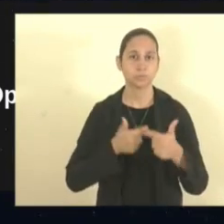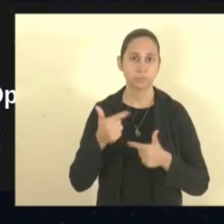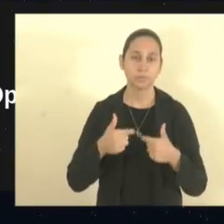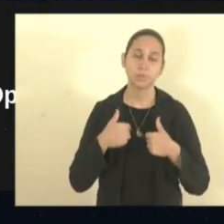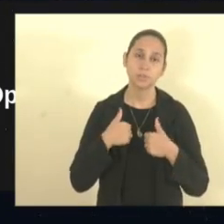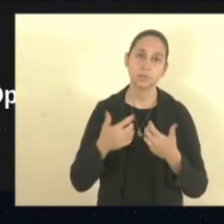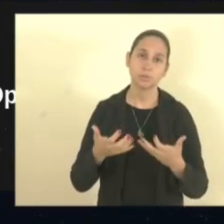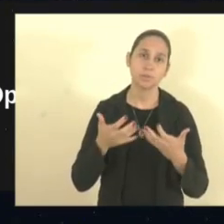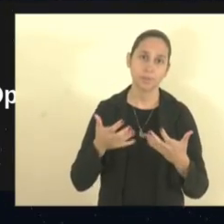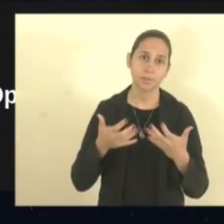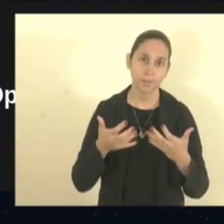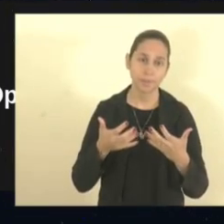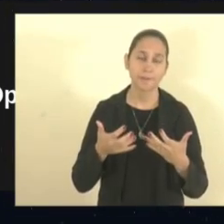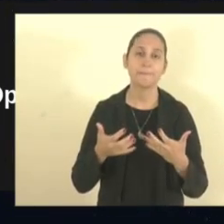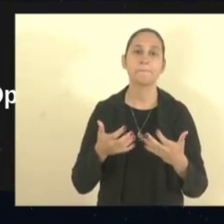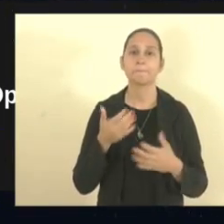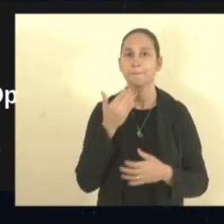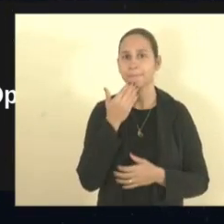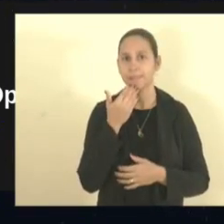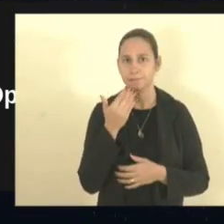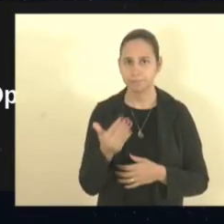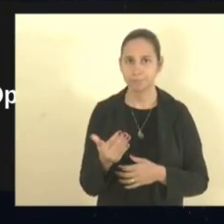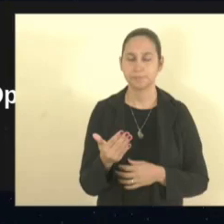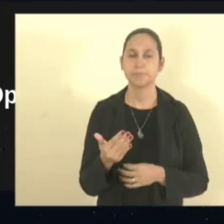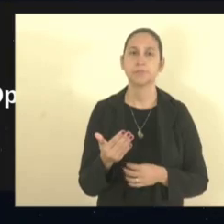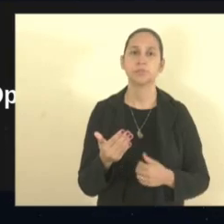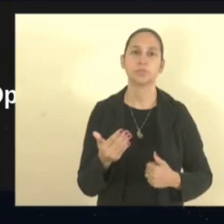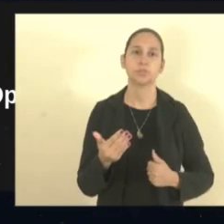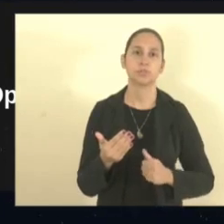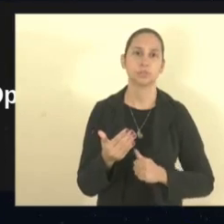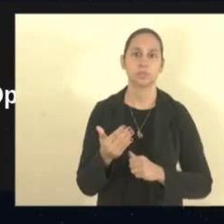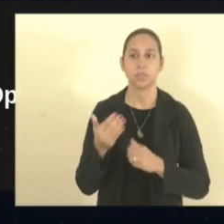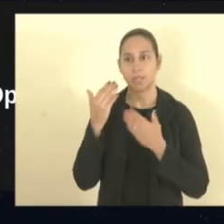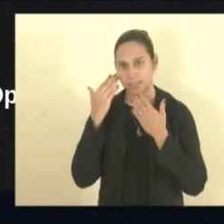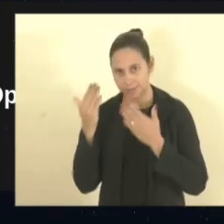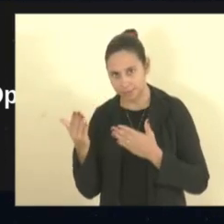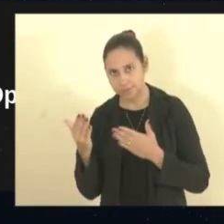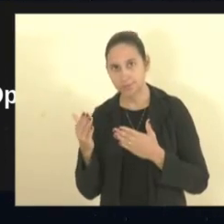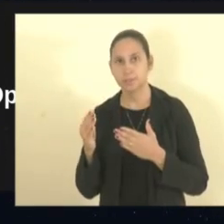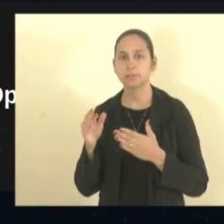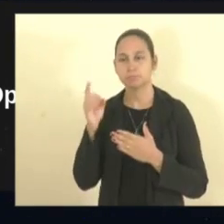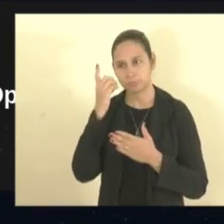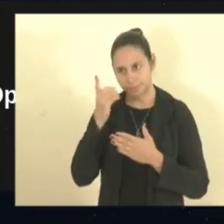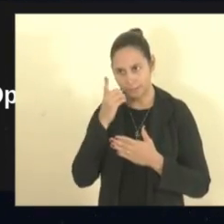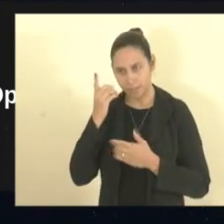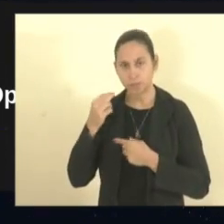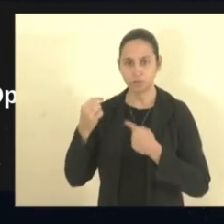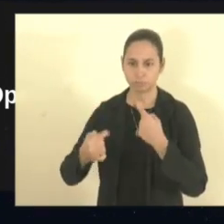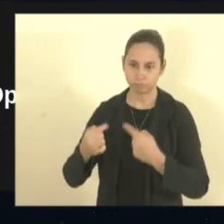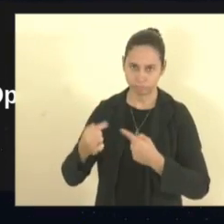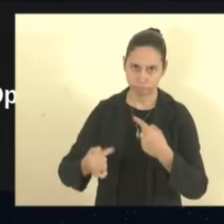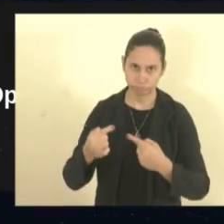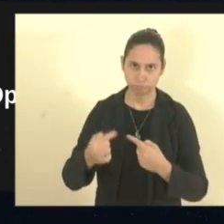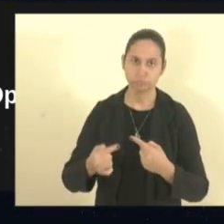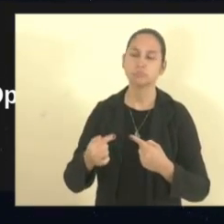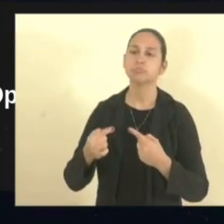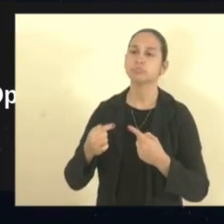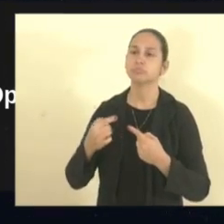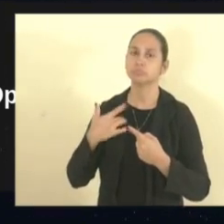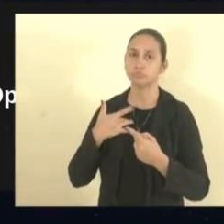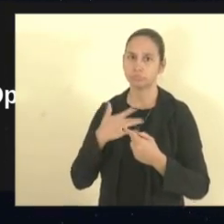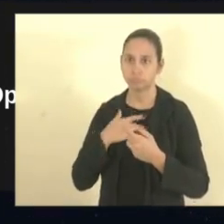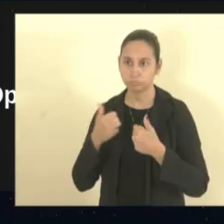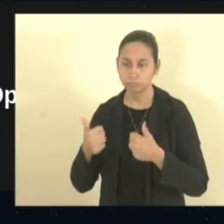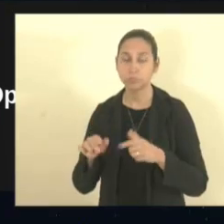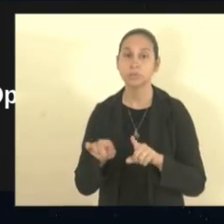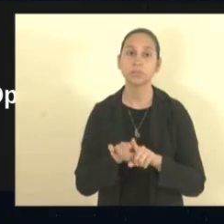gostaria de solicitar, né, e de agradecer os deputados que fizeram esse debate salutar, mas não poderia